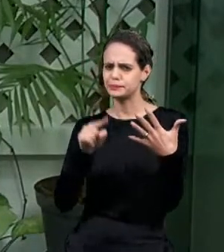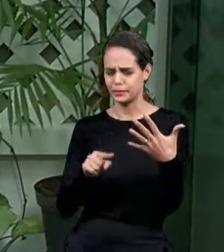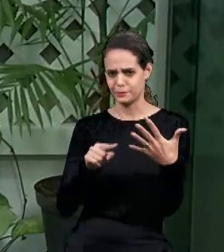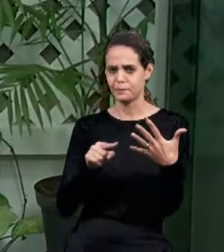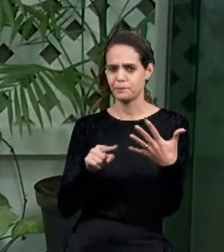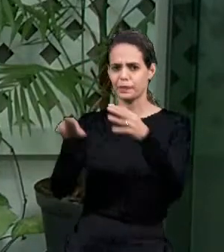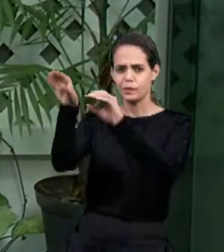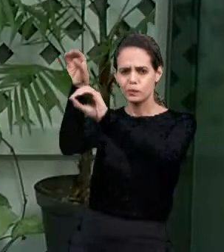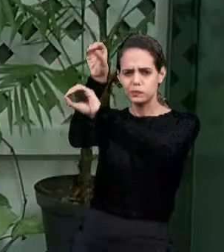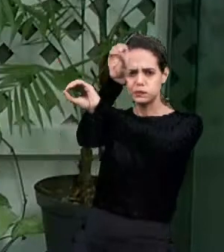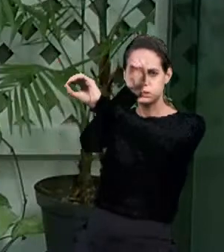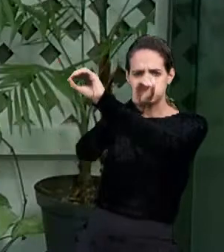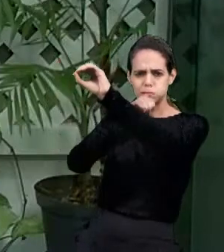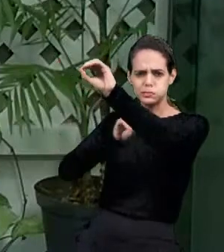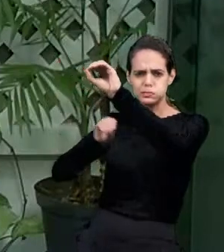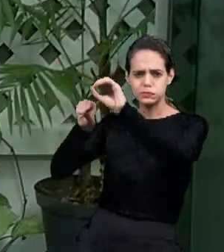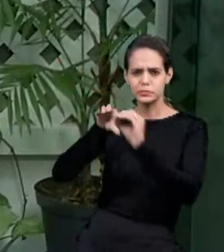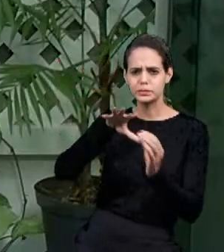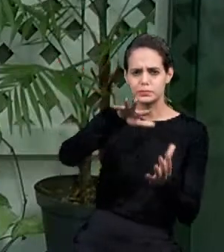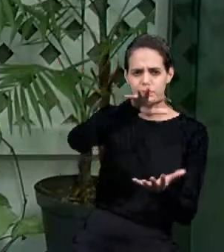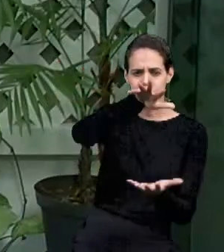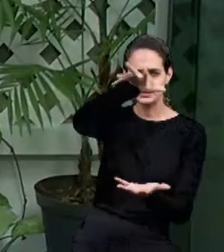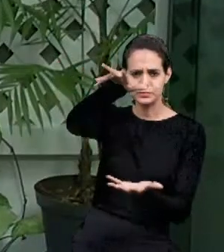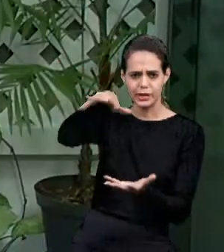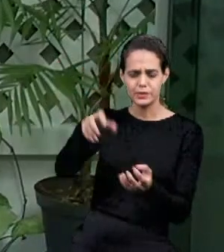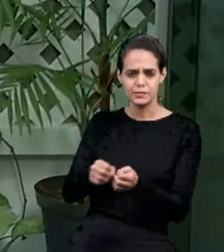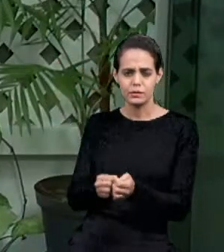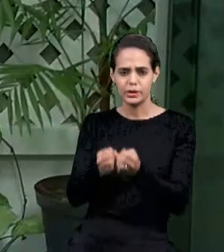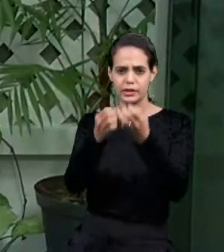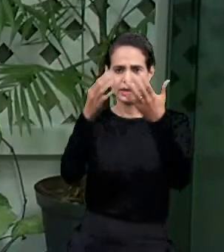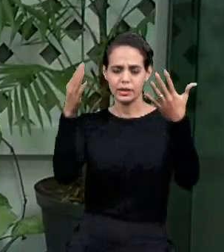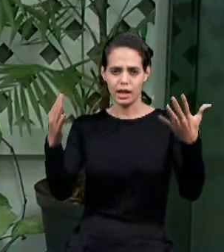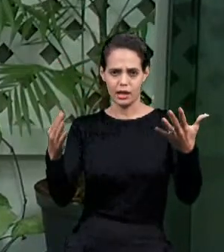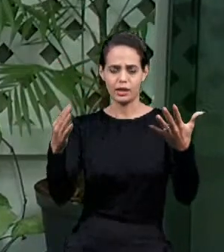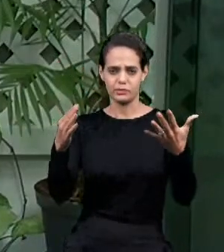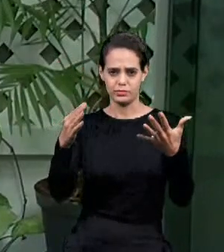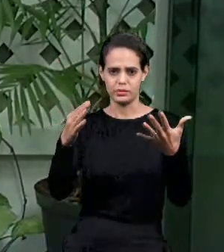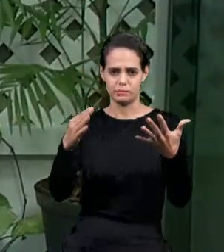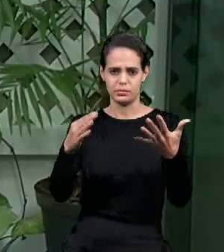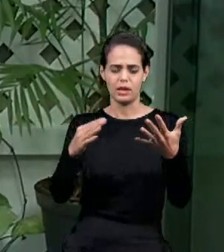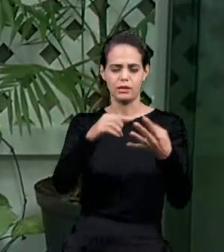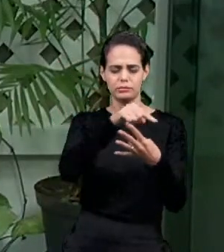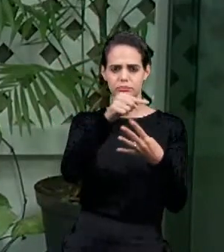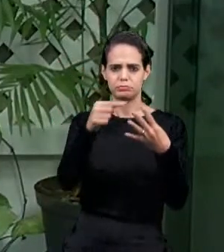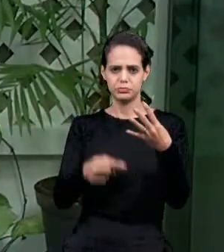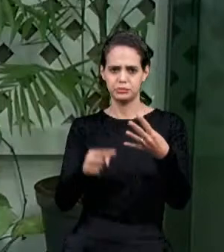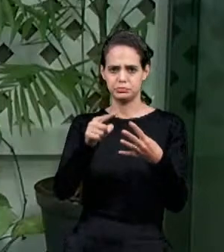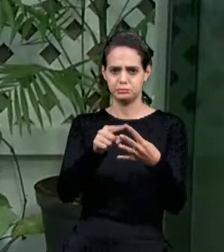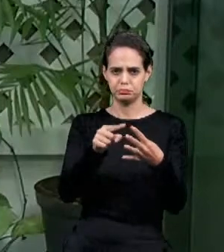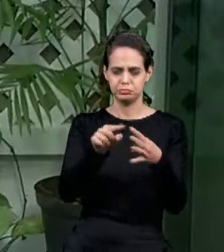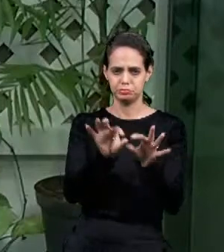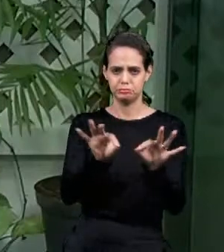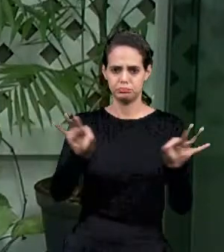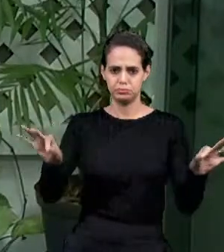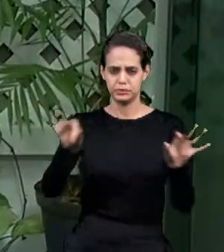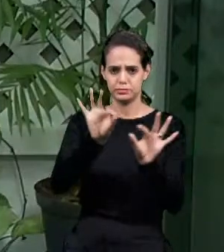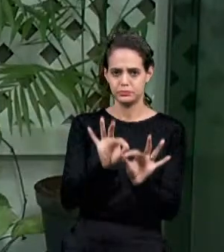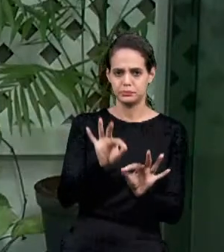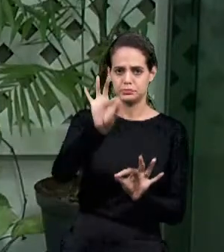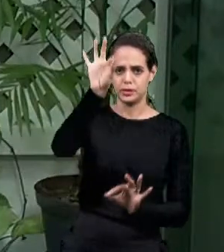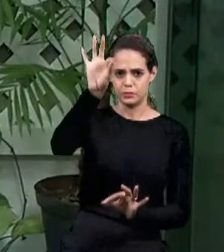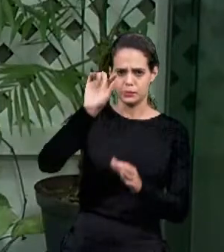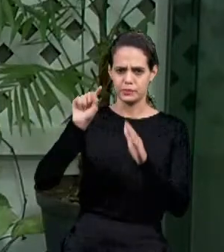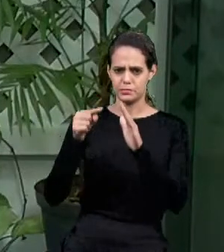que foi criado com suas medidas. Então, nós estamos dentro das medidas, tá? A largura, altura,